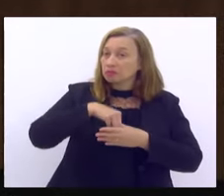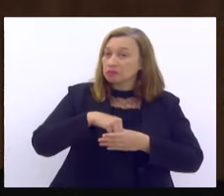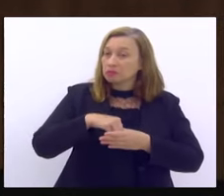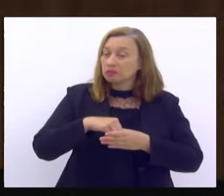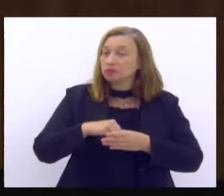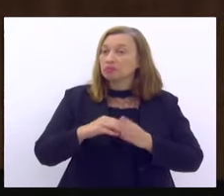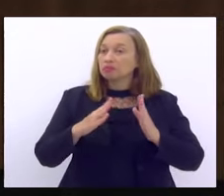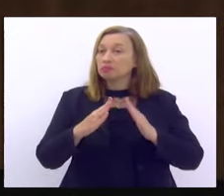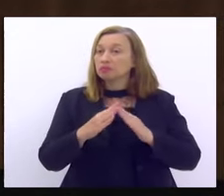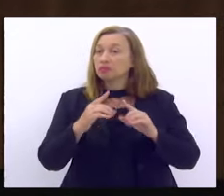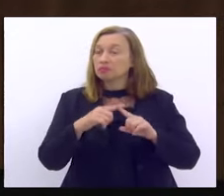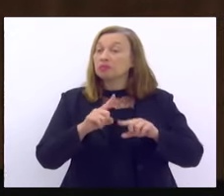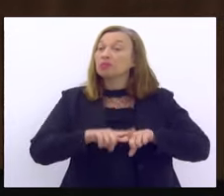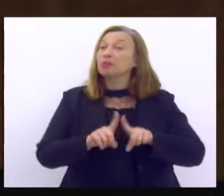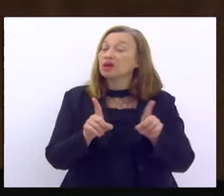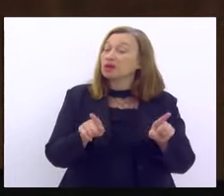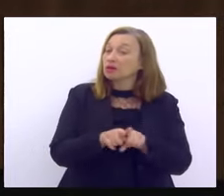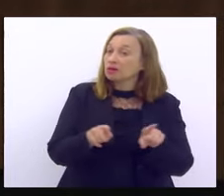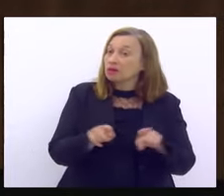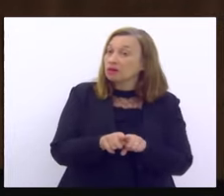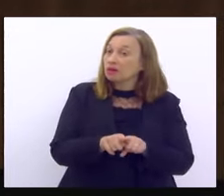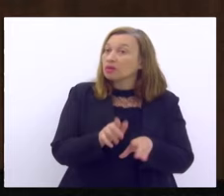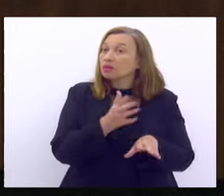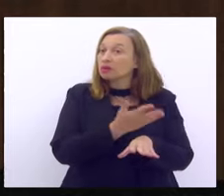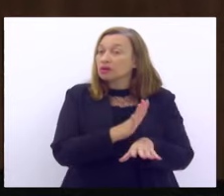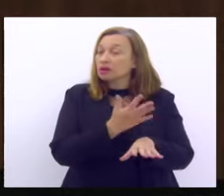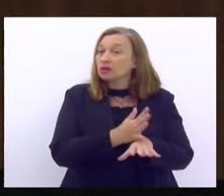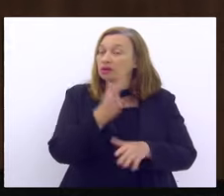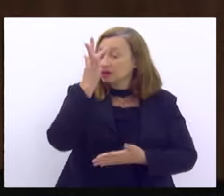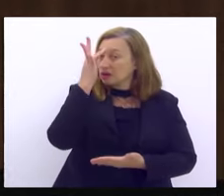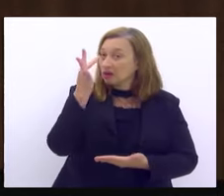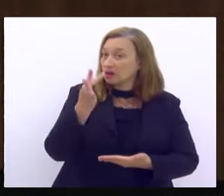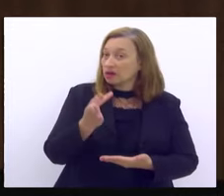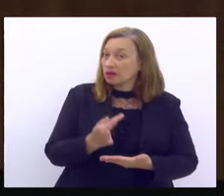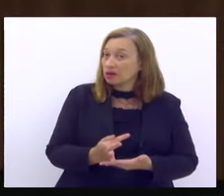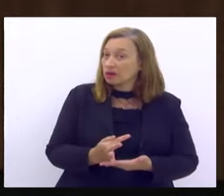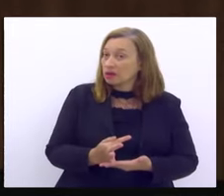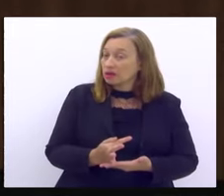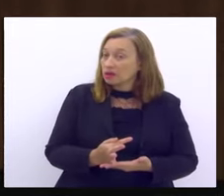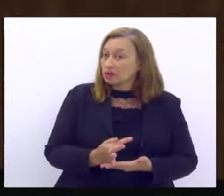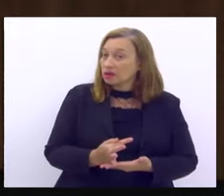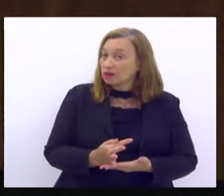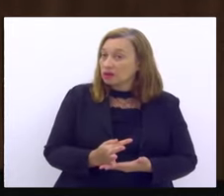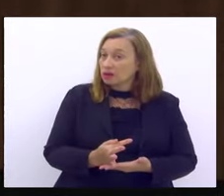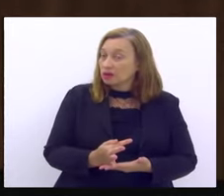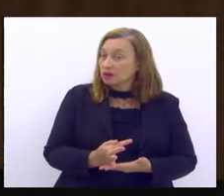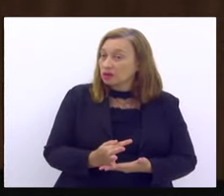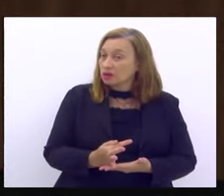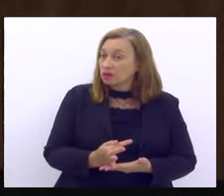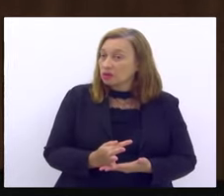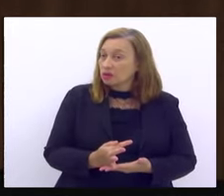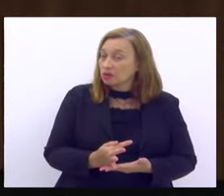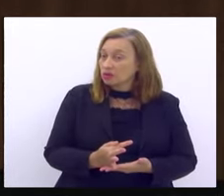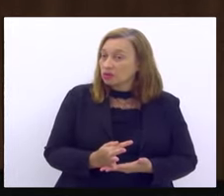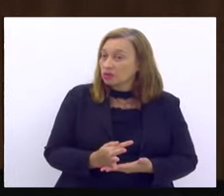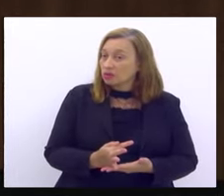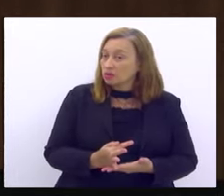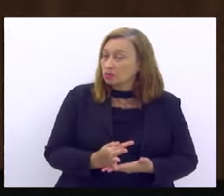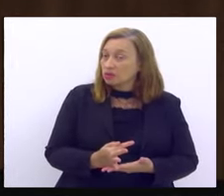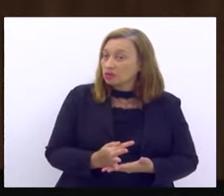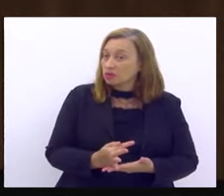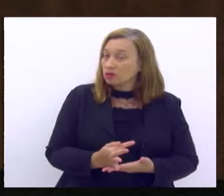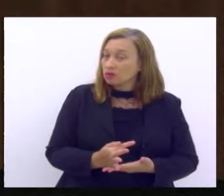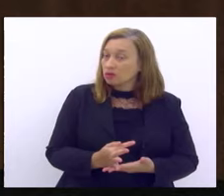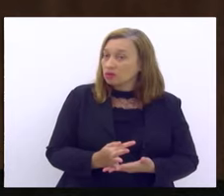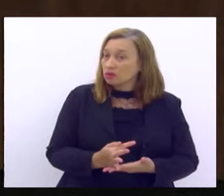templos religiosos, mas que também praticam a fé, não é, como um exercício de